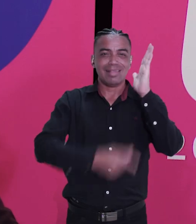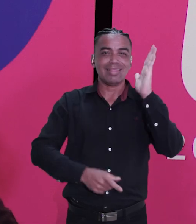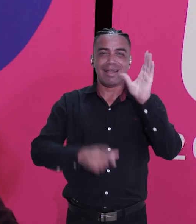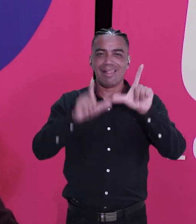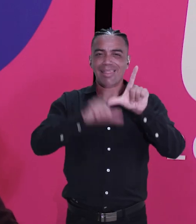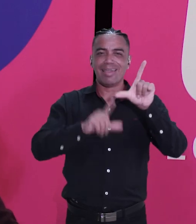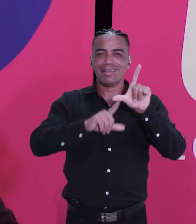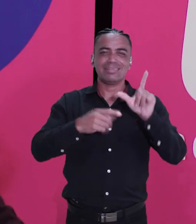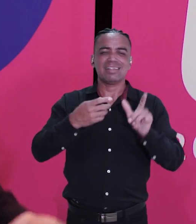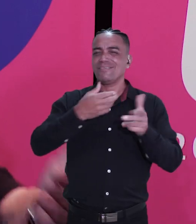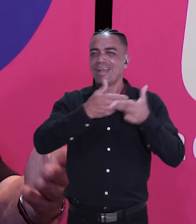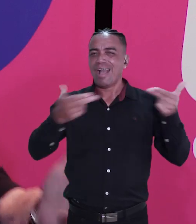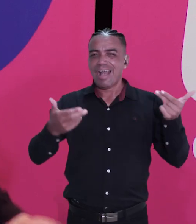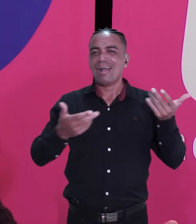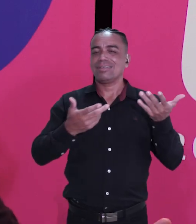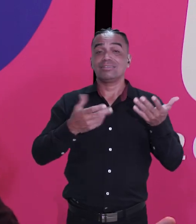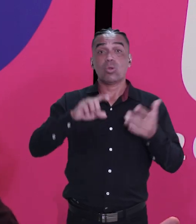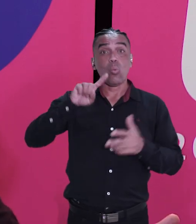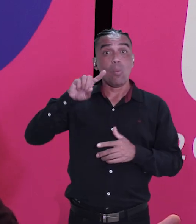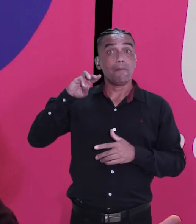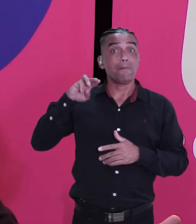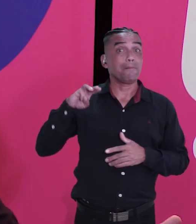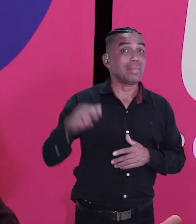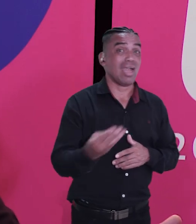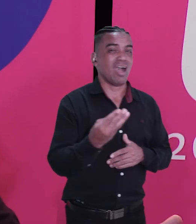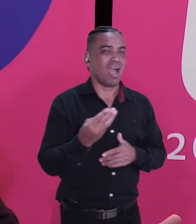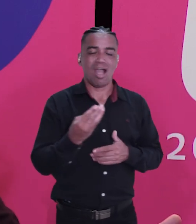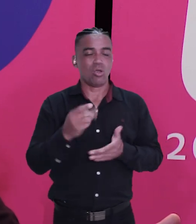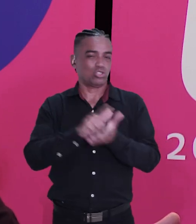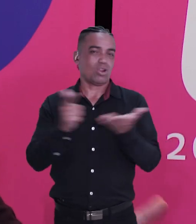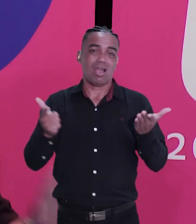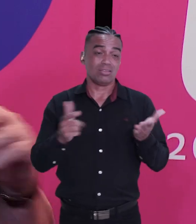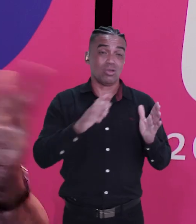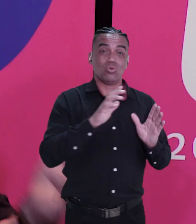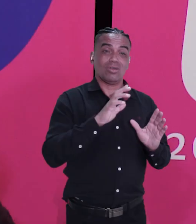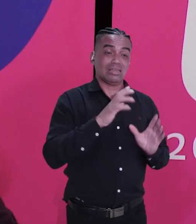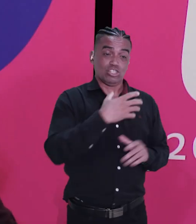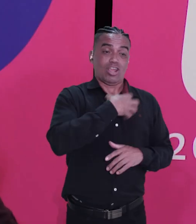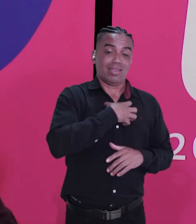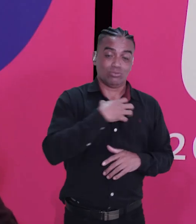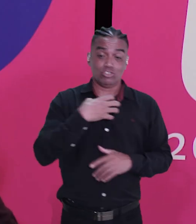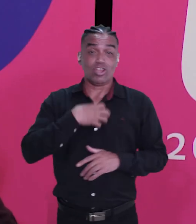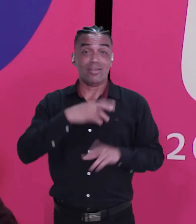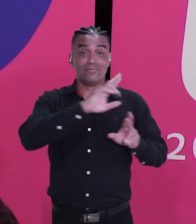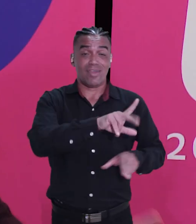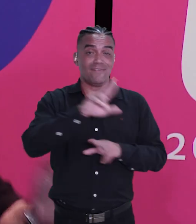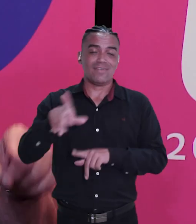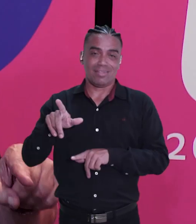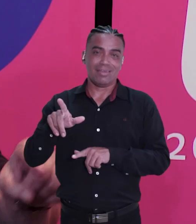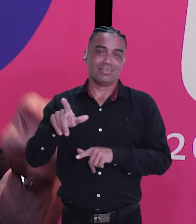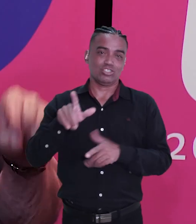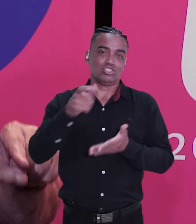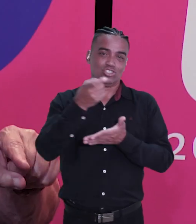1.990 caracteres. O Trincheira Tropical tem mais de 1 milhão de caracteres, né? São dois formatos inteiramente diferentes. Mas